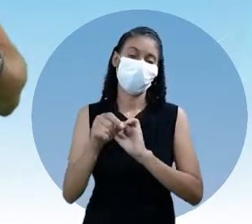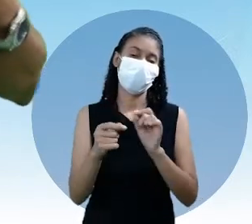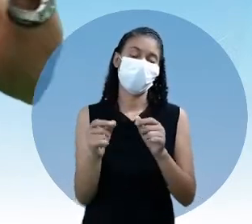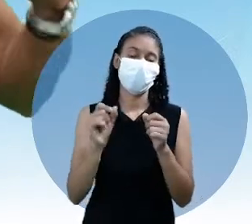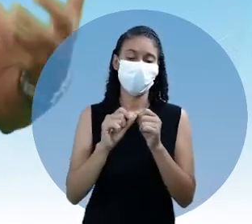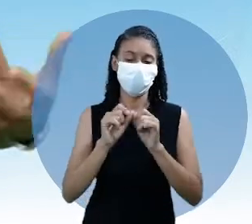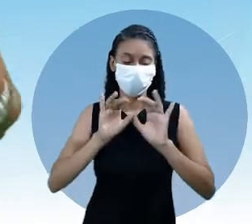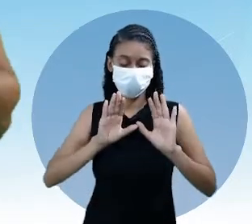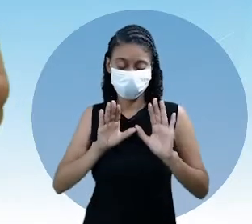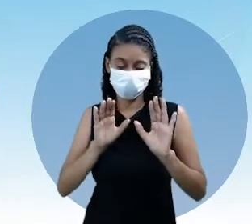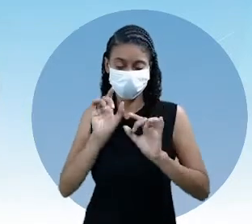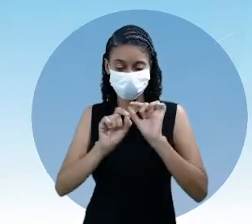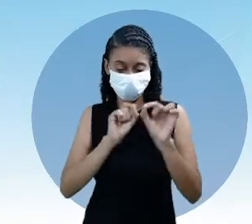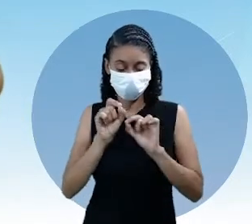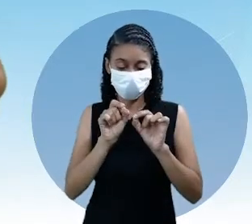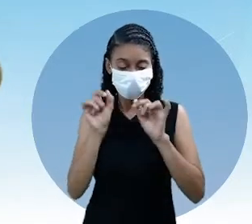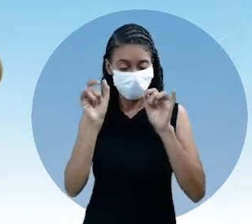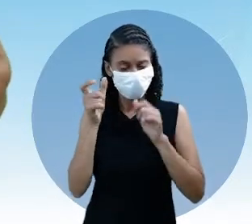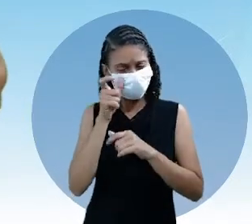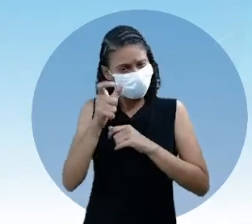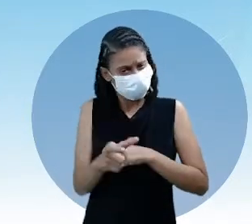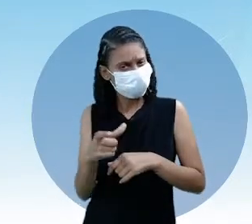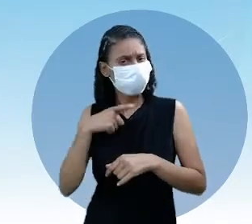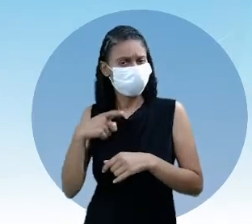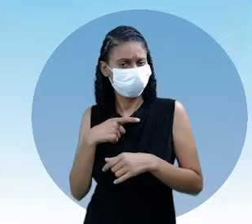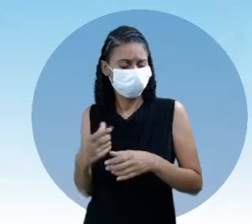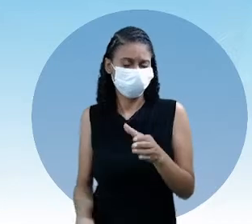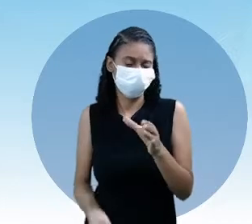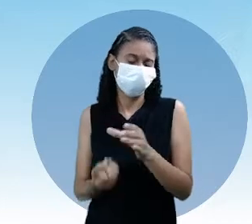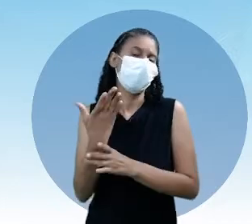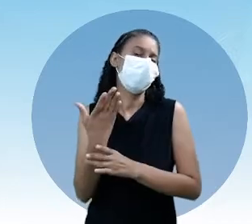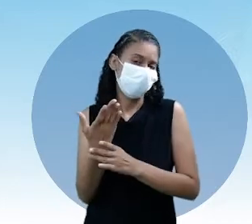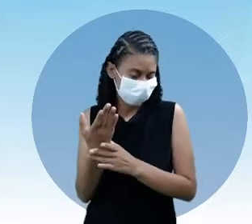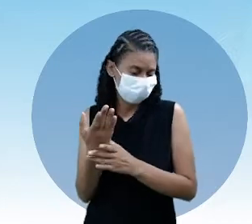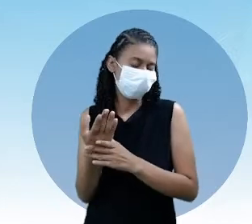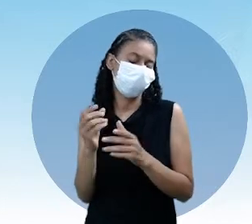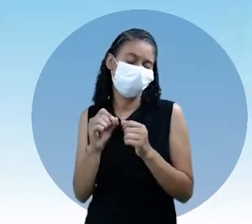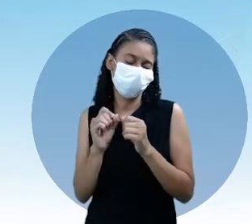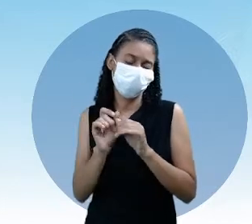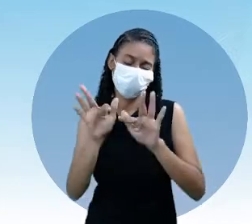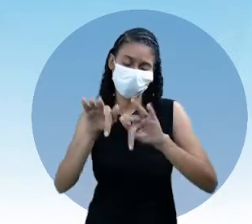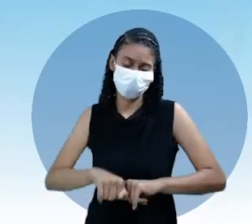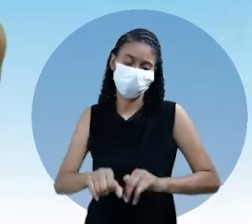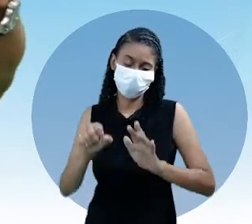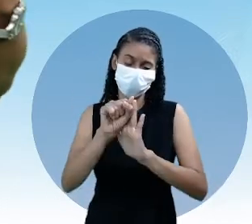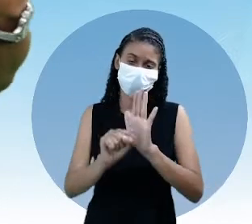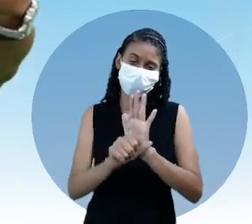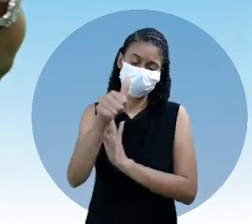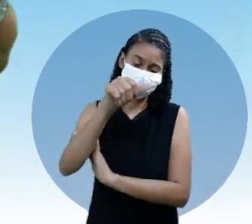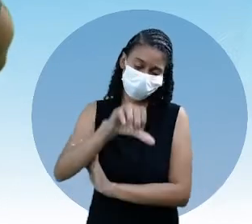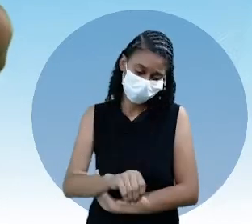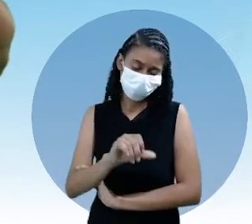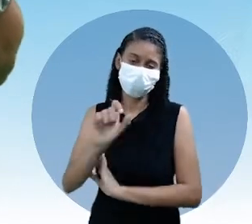atender determinados interesses que no caso do final do século XIX,